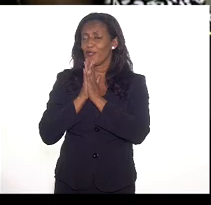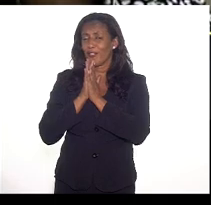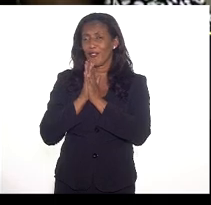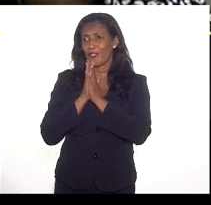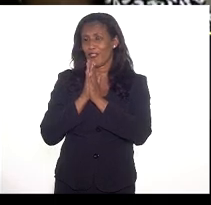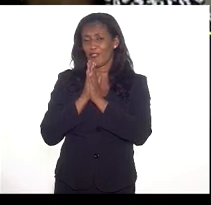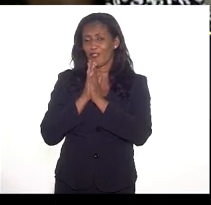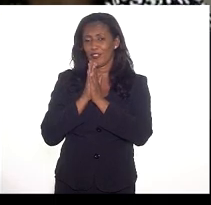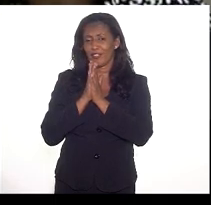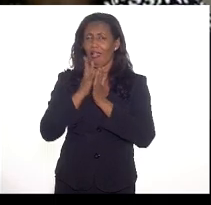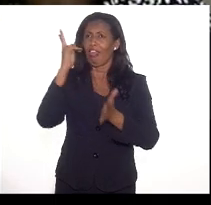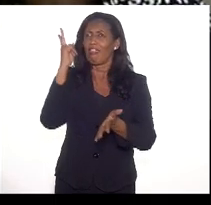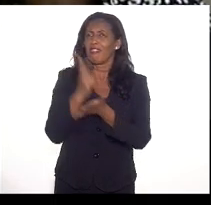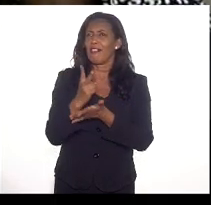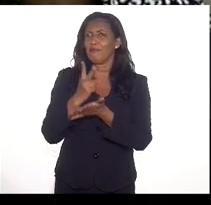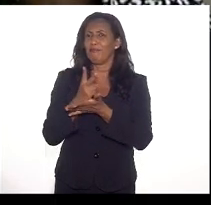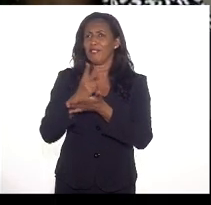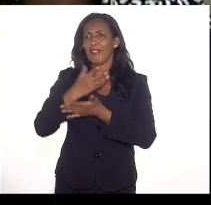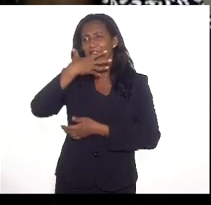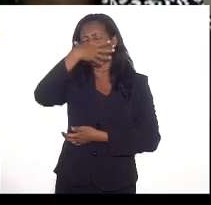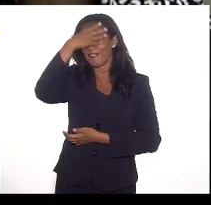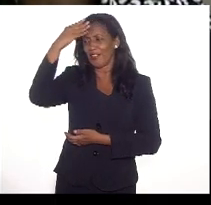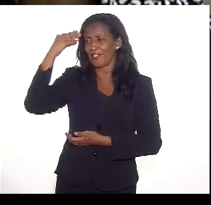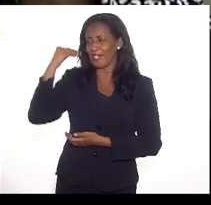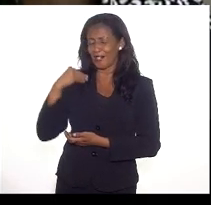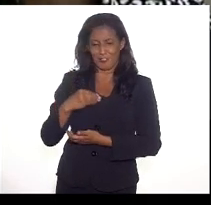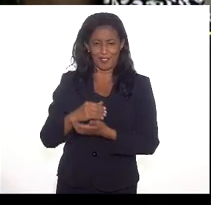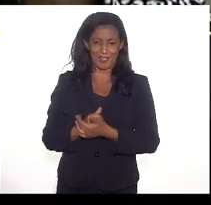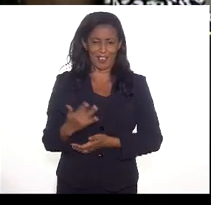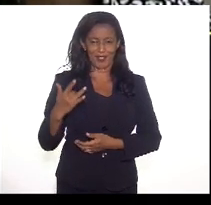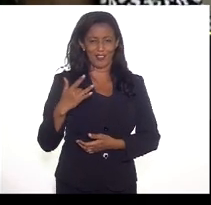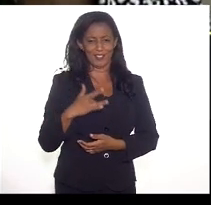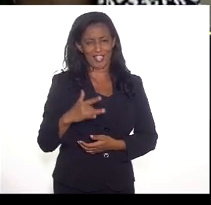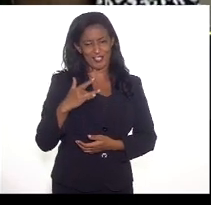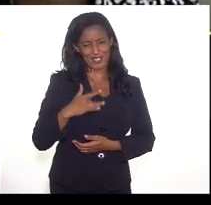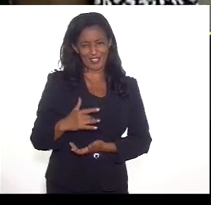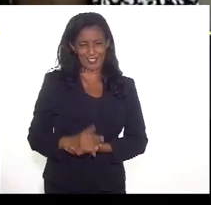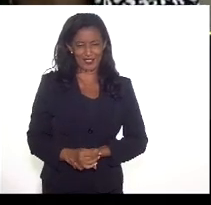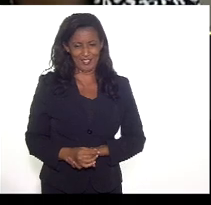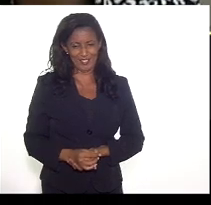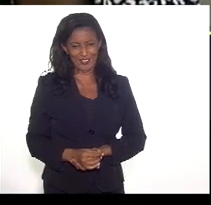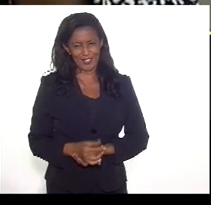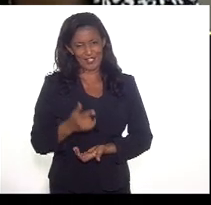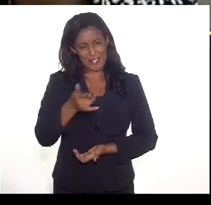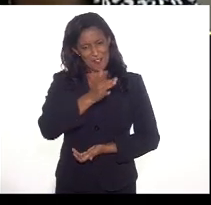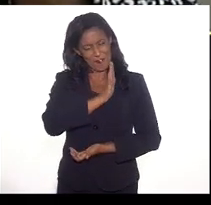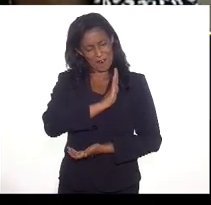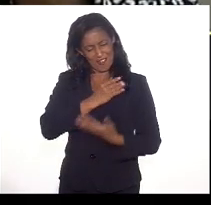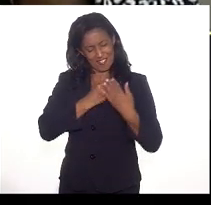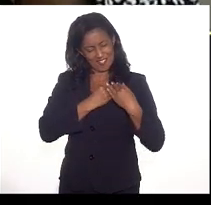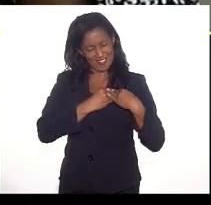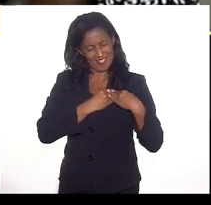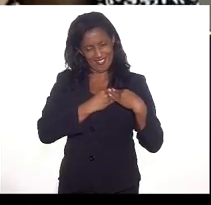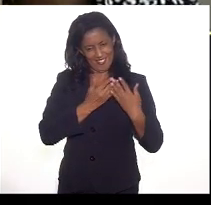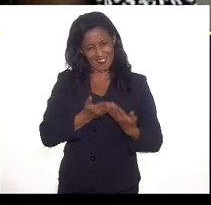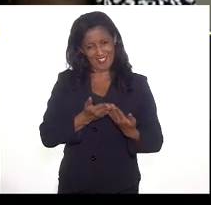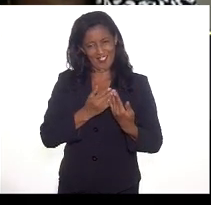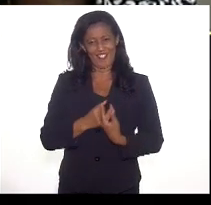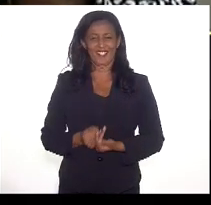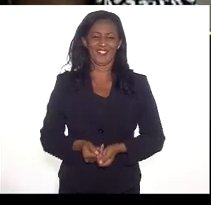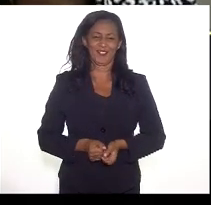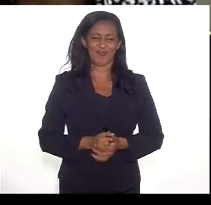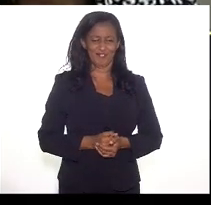você que me esquece tanto. Não esqueço, não, deputado. O senhor mora muito tempo no meu coração. Eu